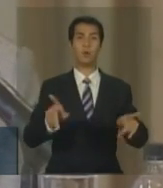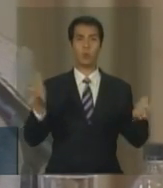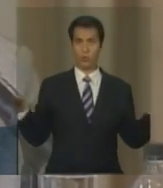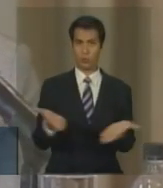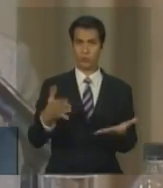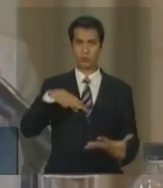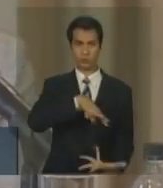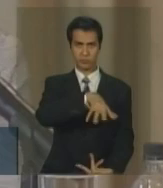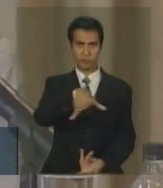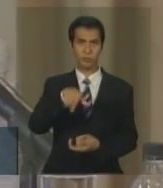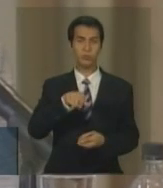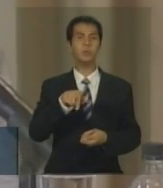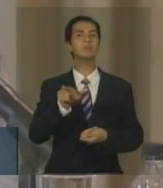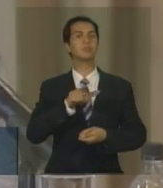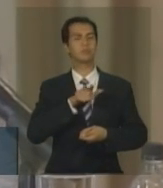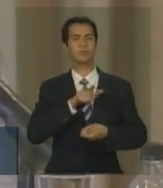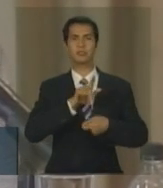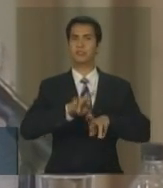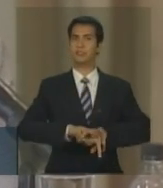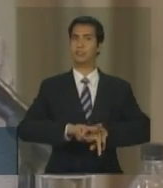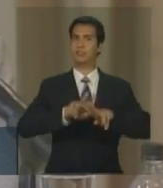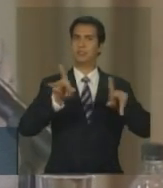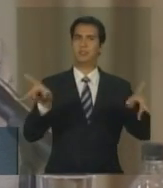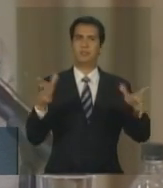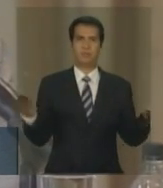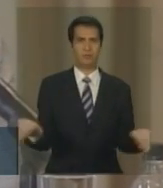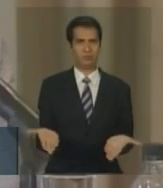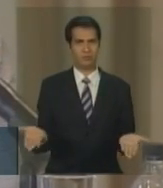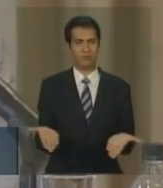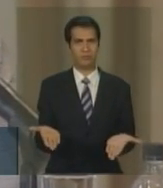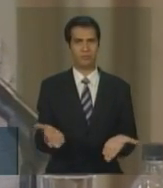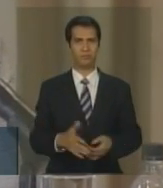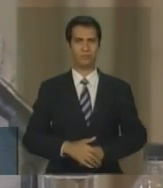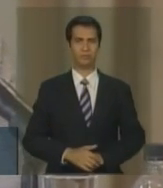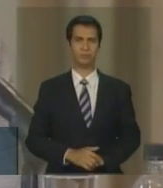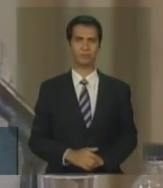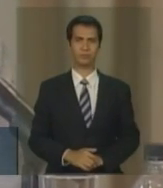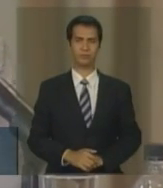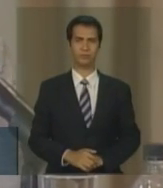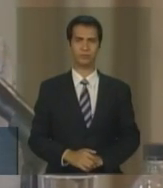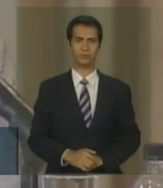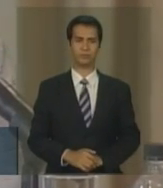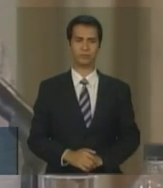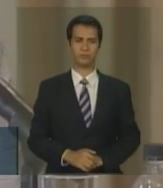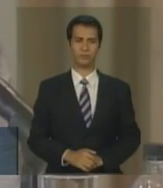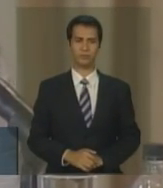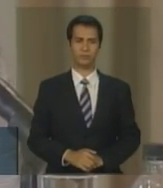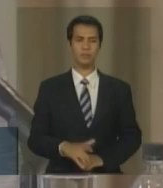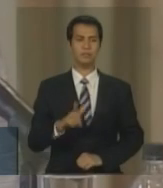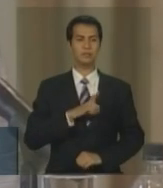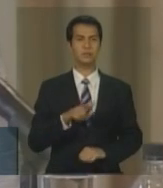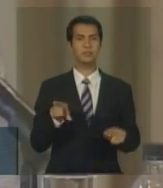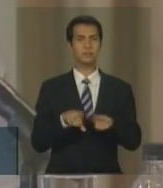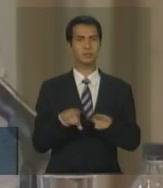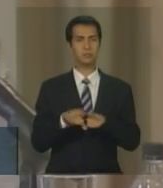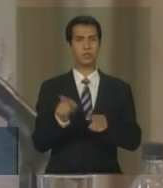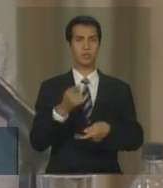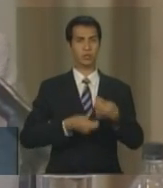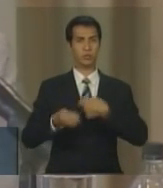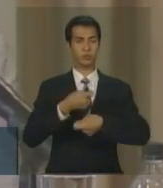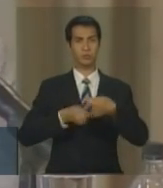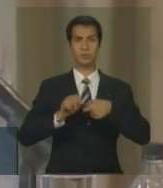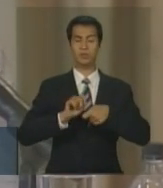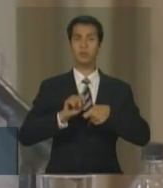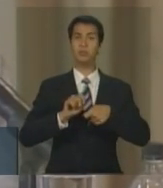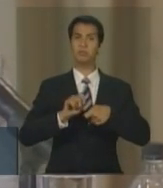outra concepção. E há uma nova realidade econômica. Os emergentes